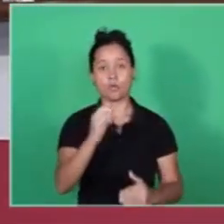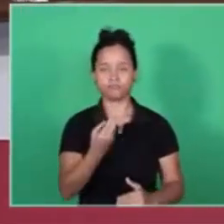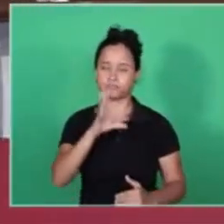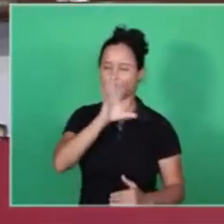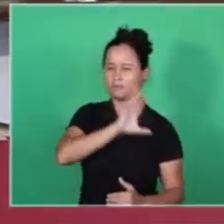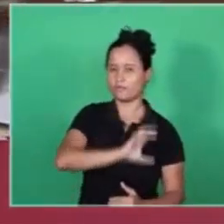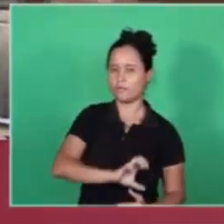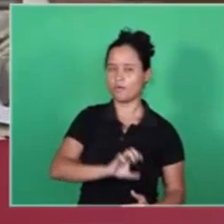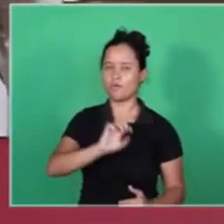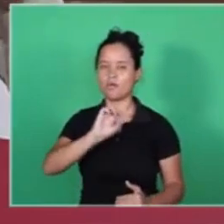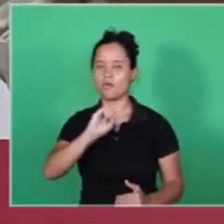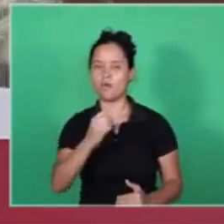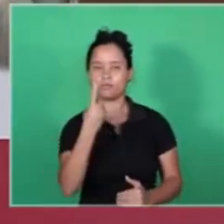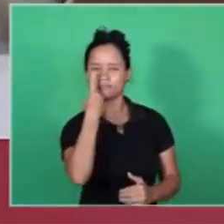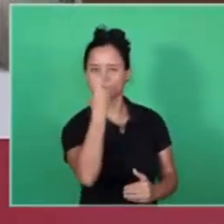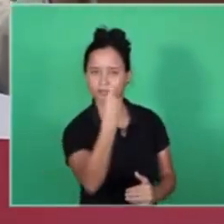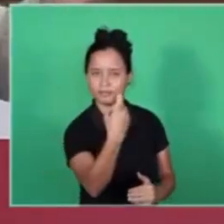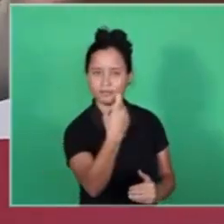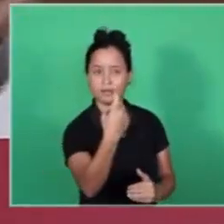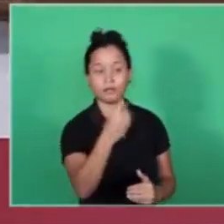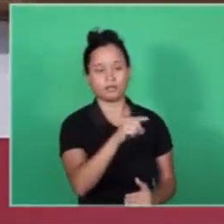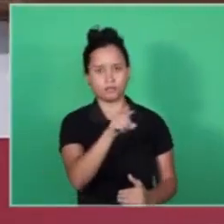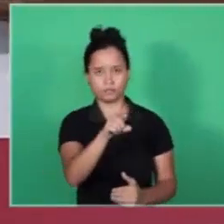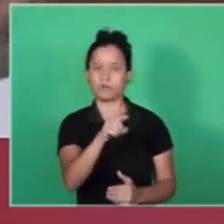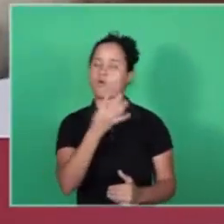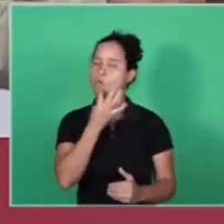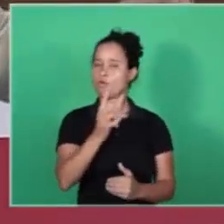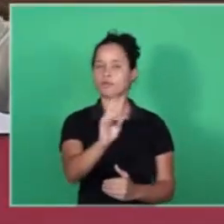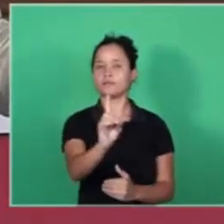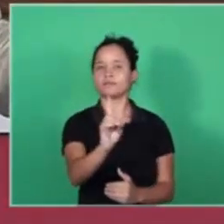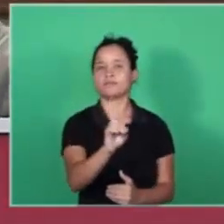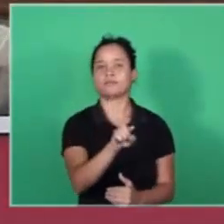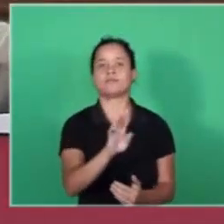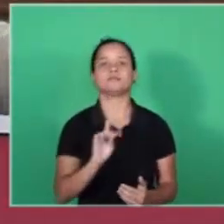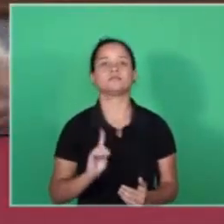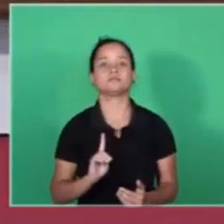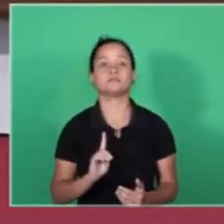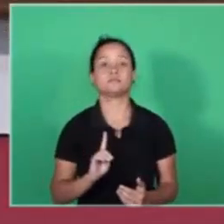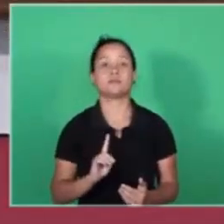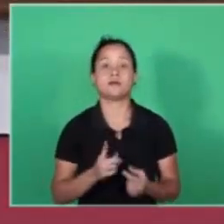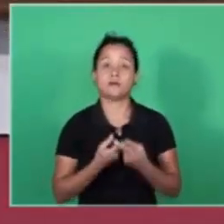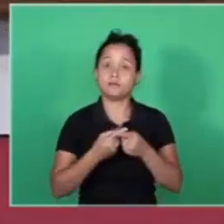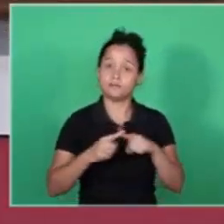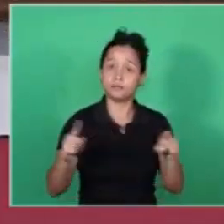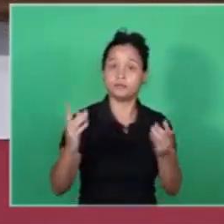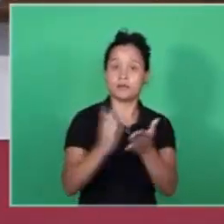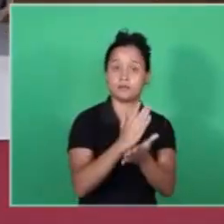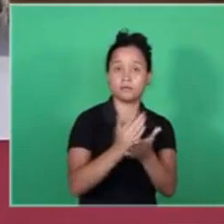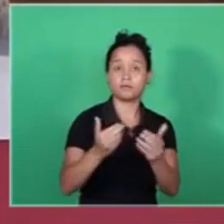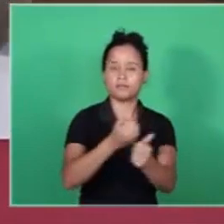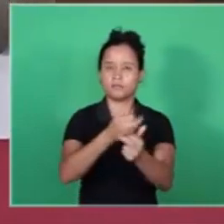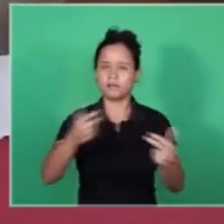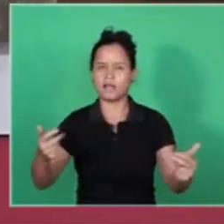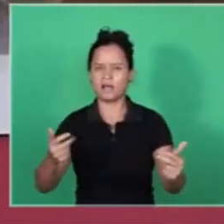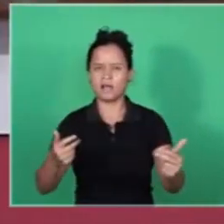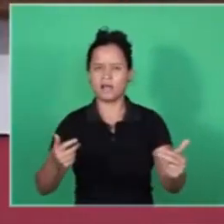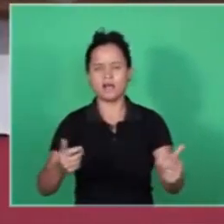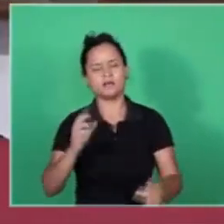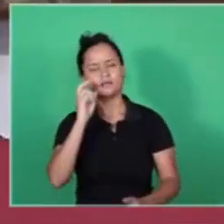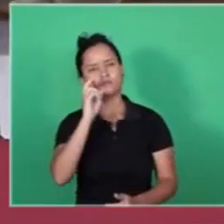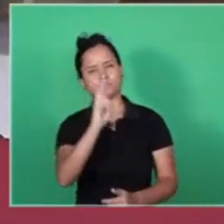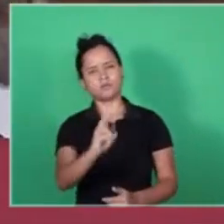seu caso, né? Eu não conheço, não sei nem de quem está se tratando. Mas tem essas coisas, né? Pela atração física, pela beleza.